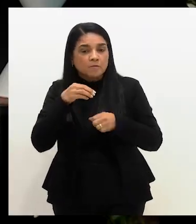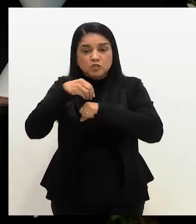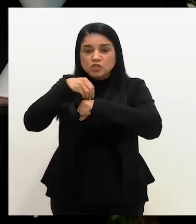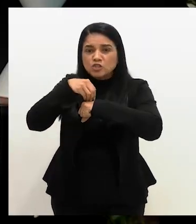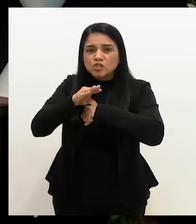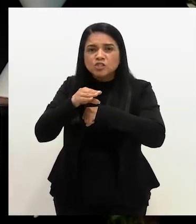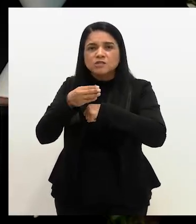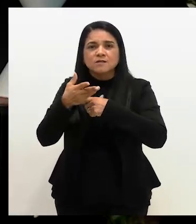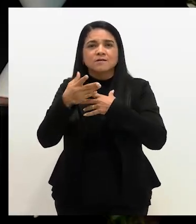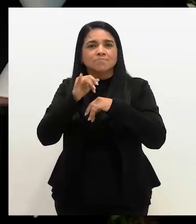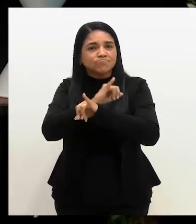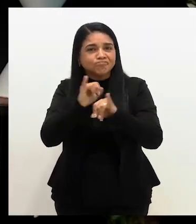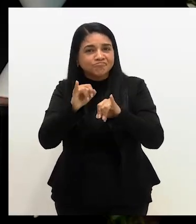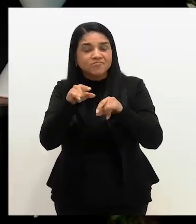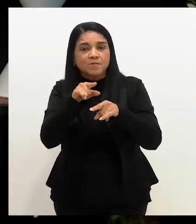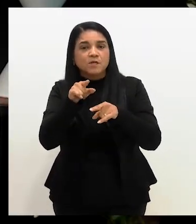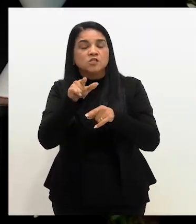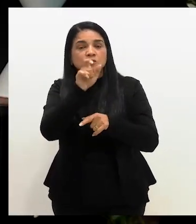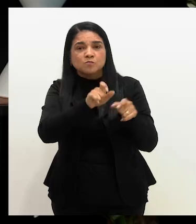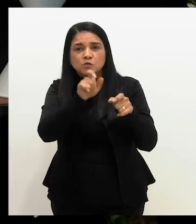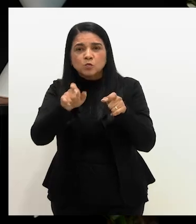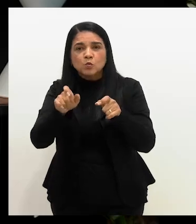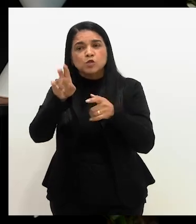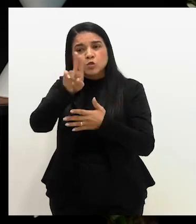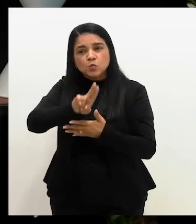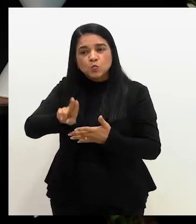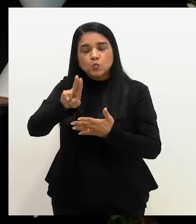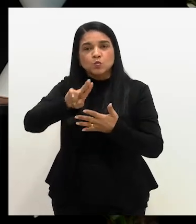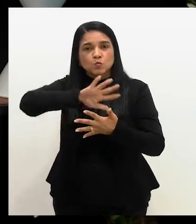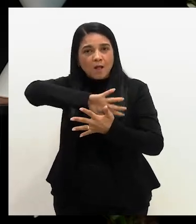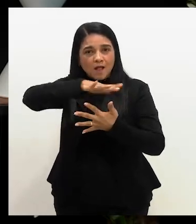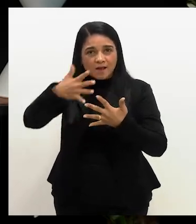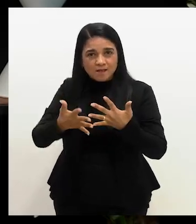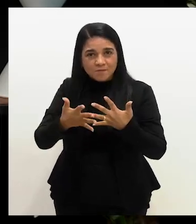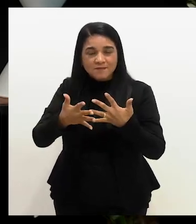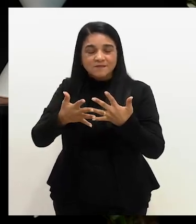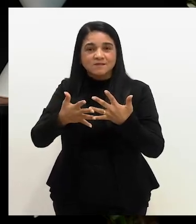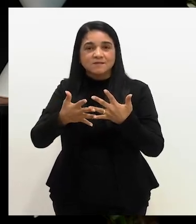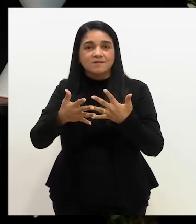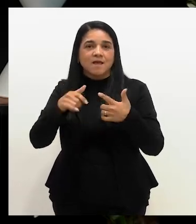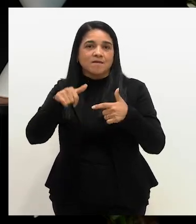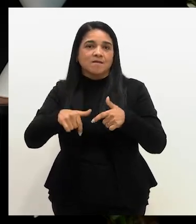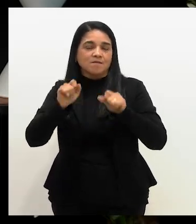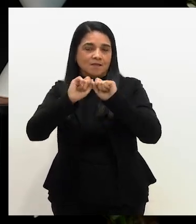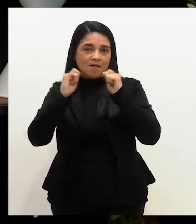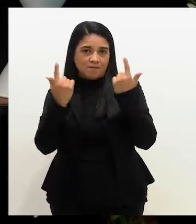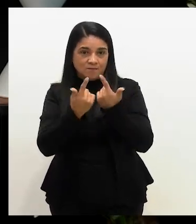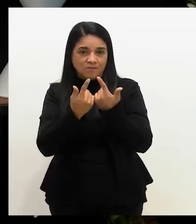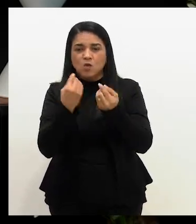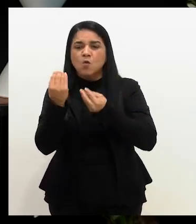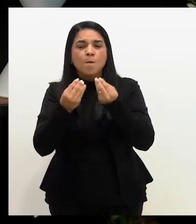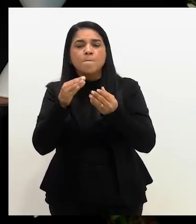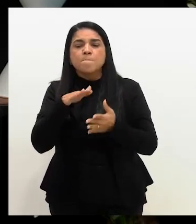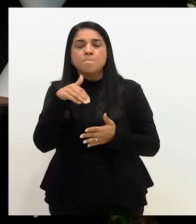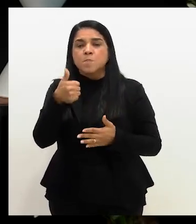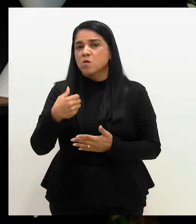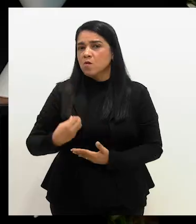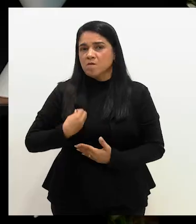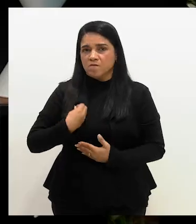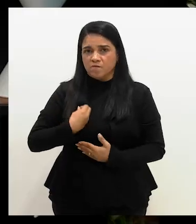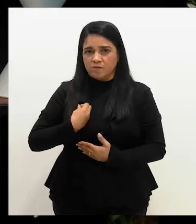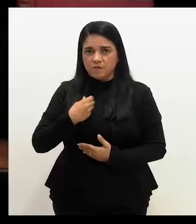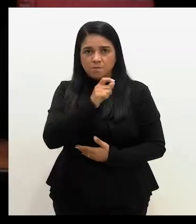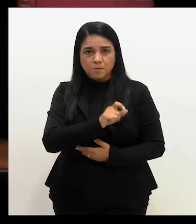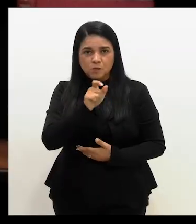de dica para as pessoas que se utilizam do sistema de Libras aqui da TV? O que a gente poderia melhorar na